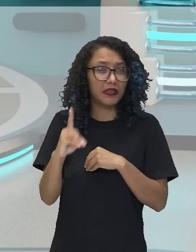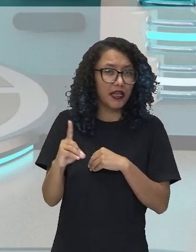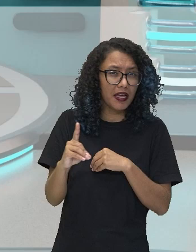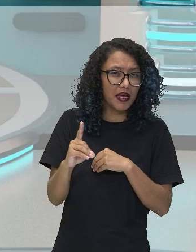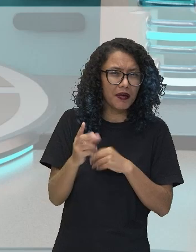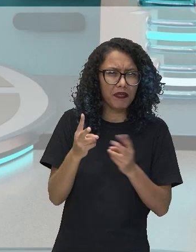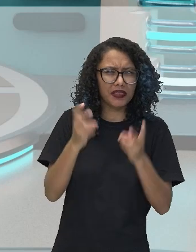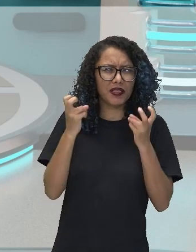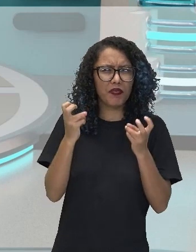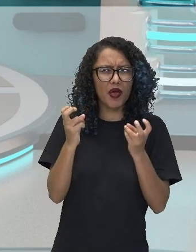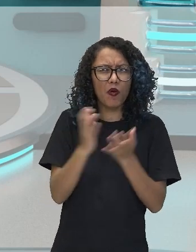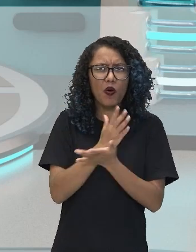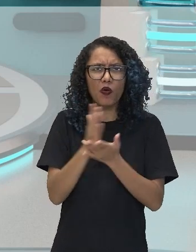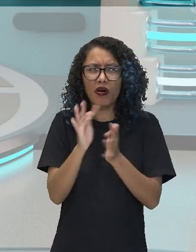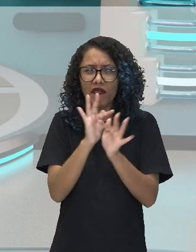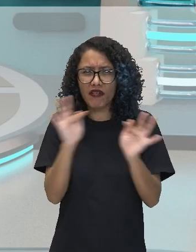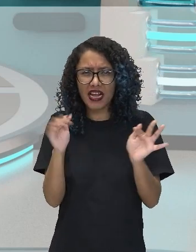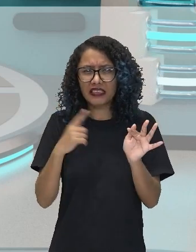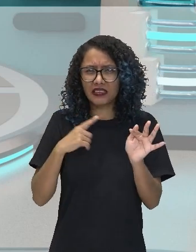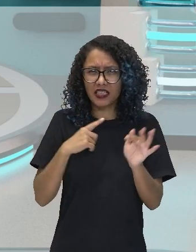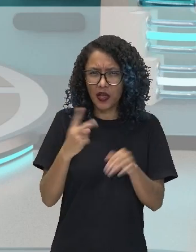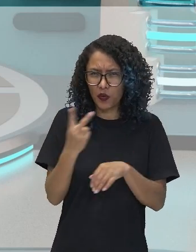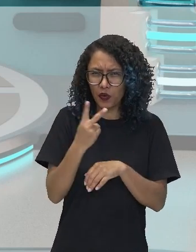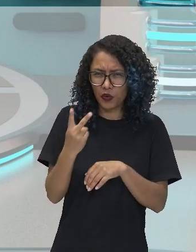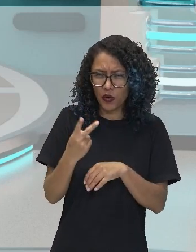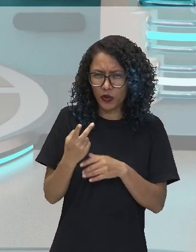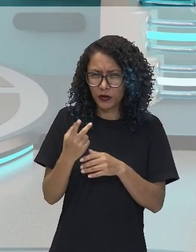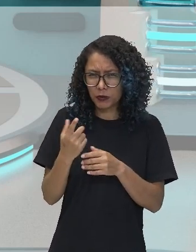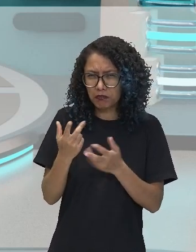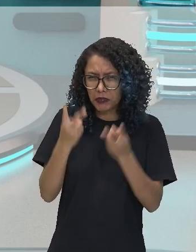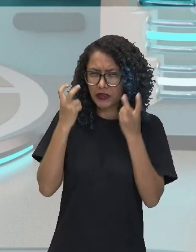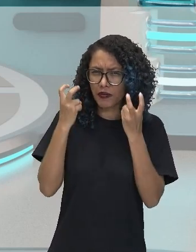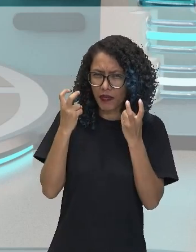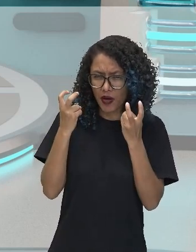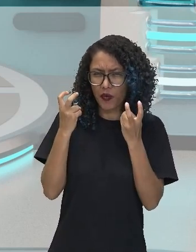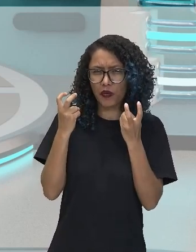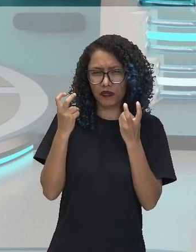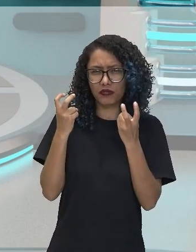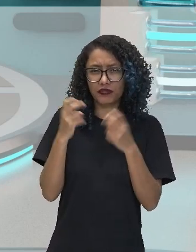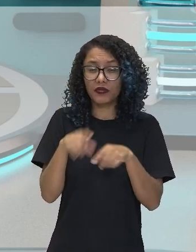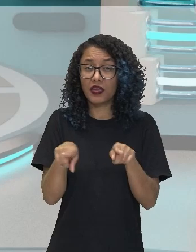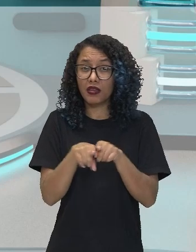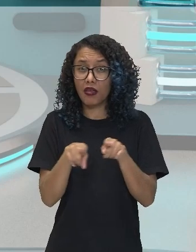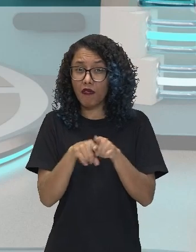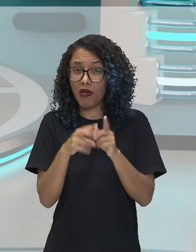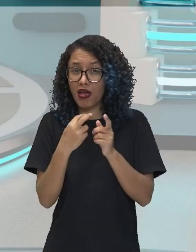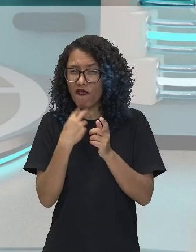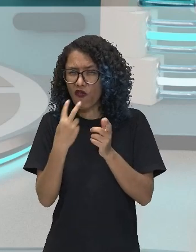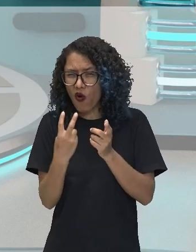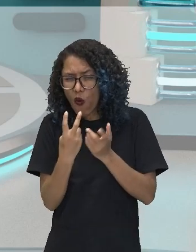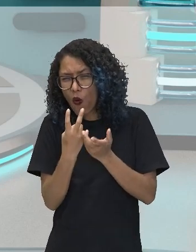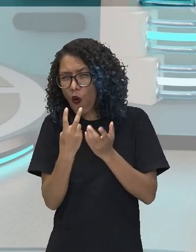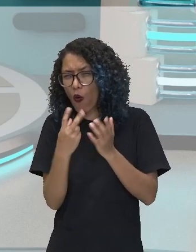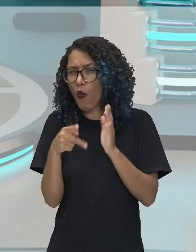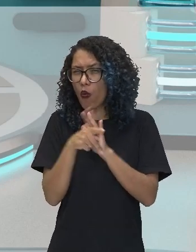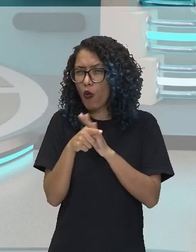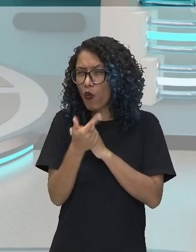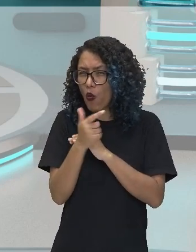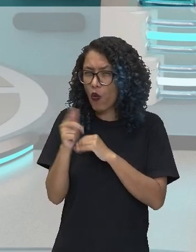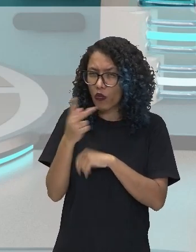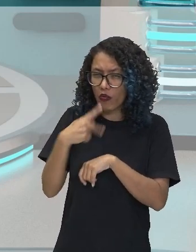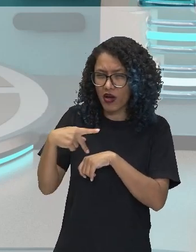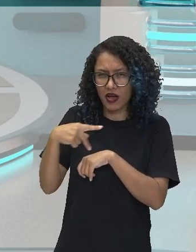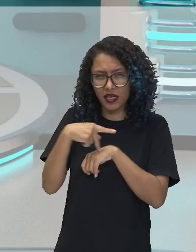algum verso desses poemas? Né? Aproveitaram bem as vozes aí? Né, o sotaque argentino, o